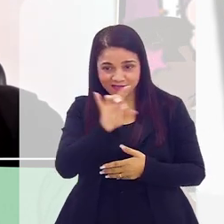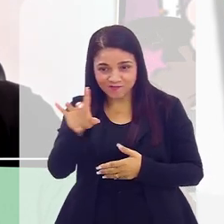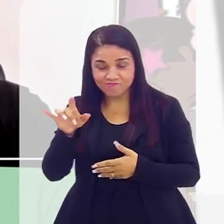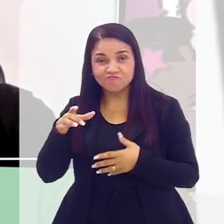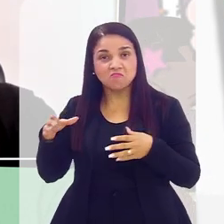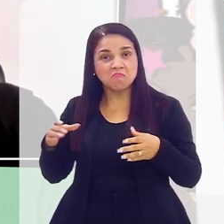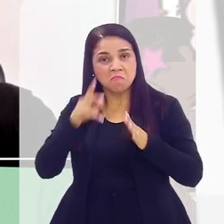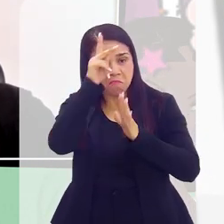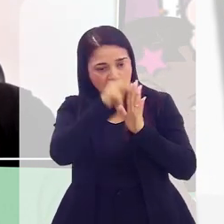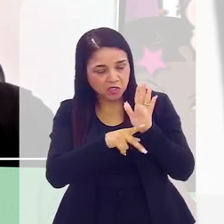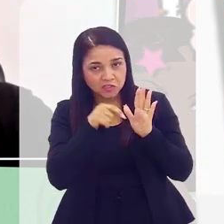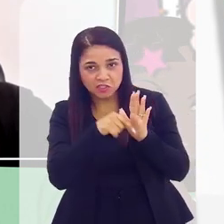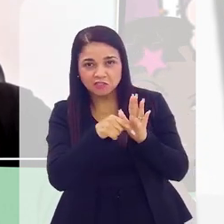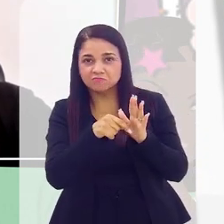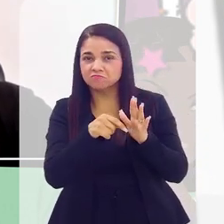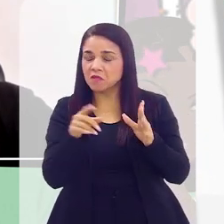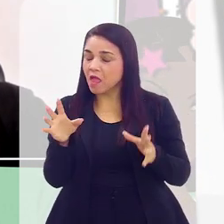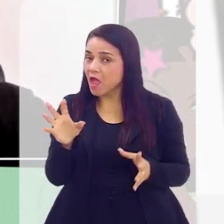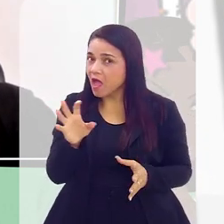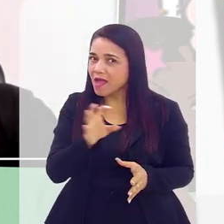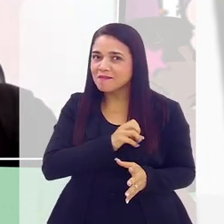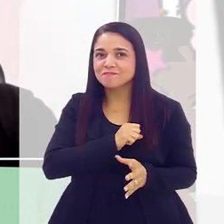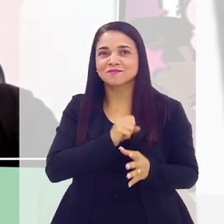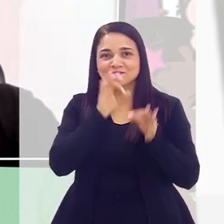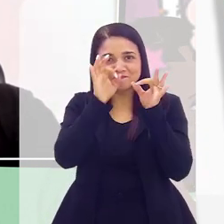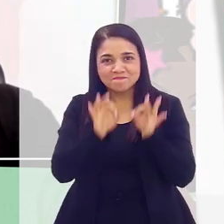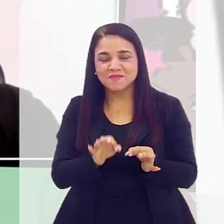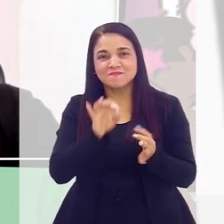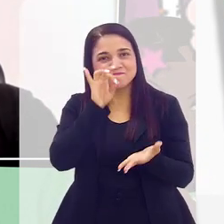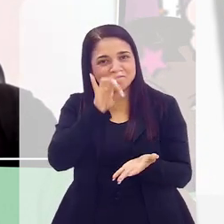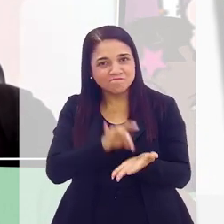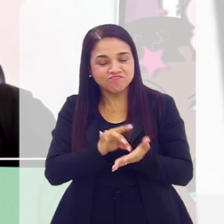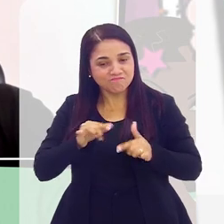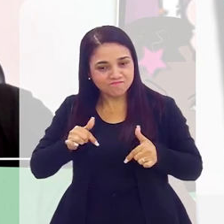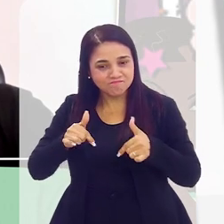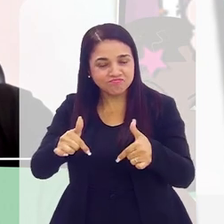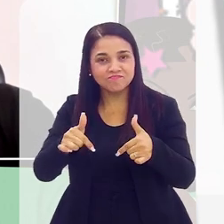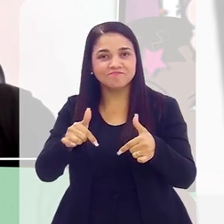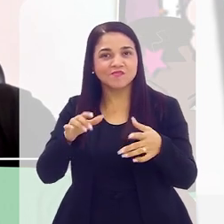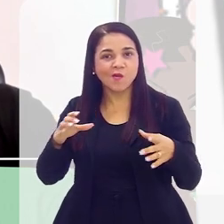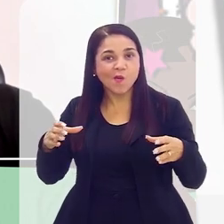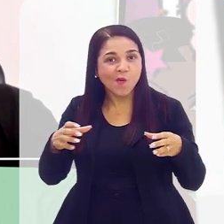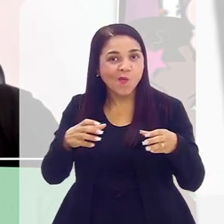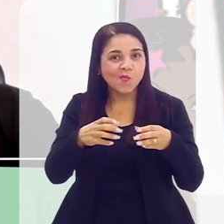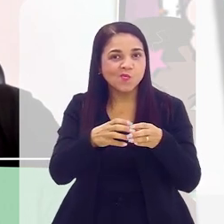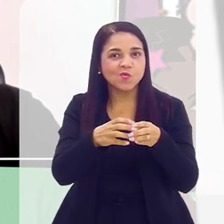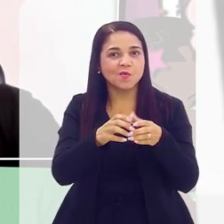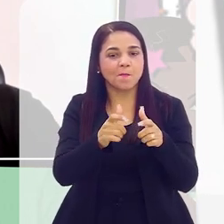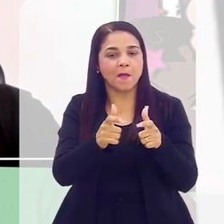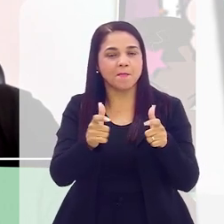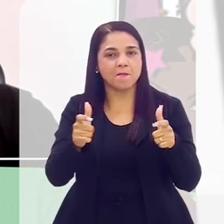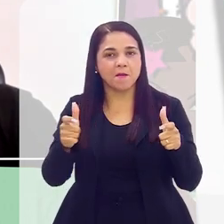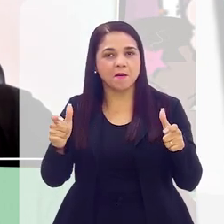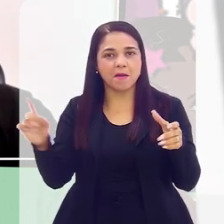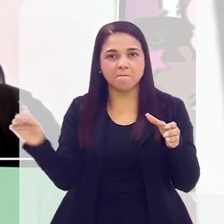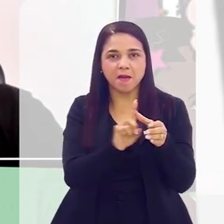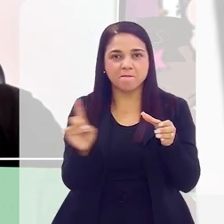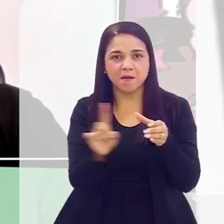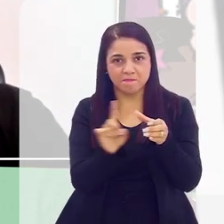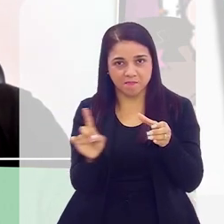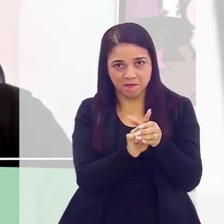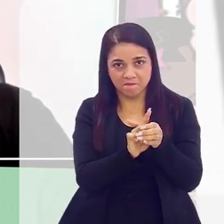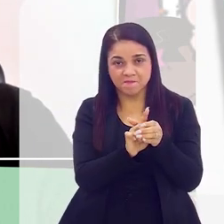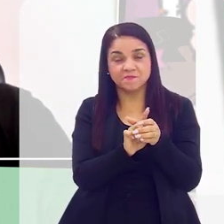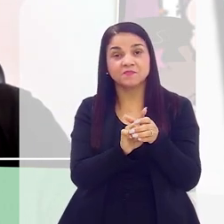o projeto Favela Compassiva é apaixonante, né? É uma rede que aumenta cada vez